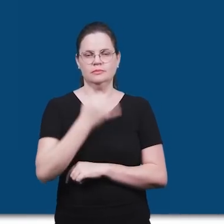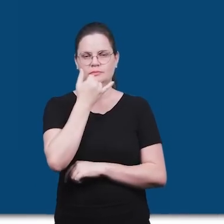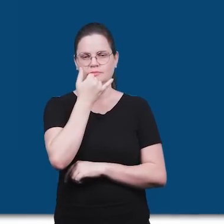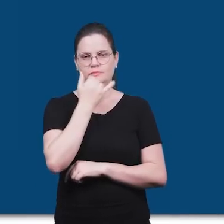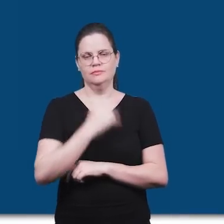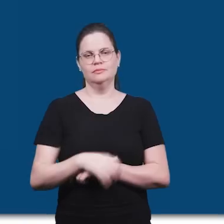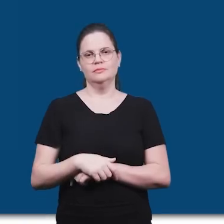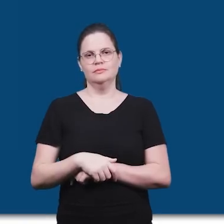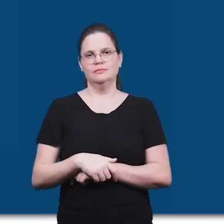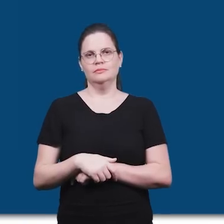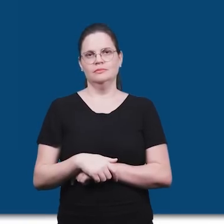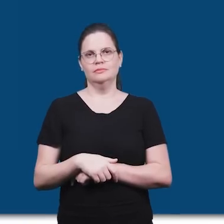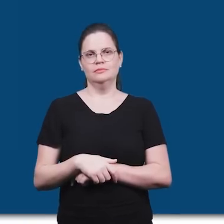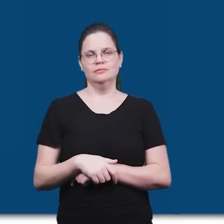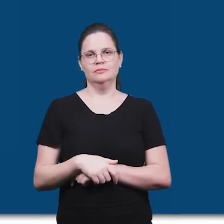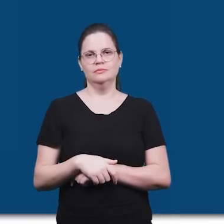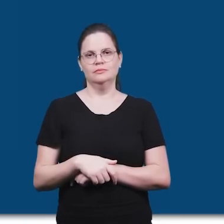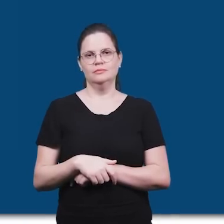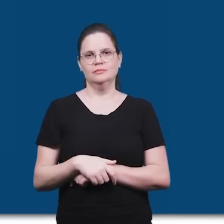desculpa.